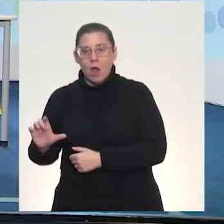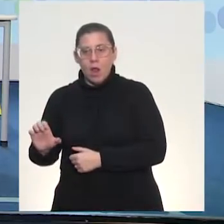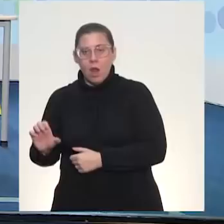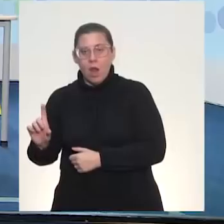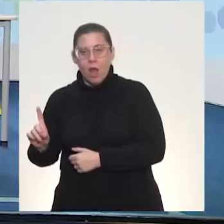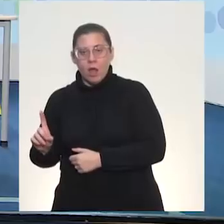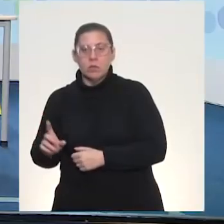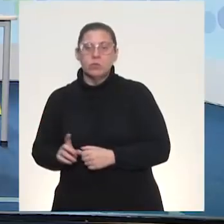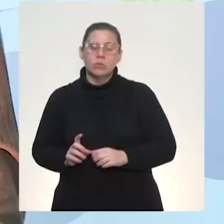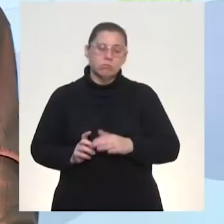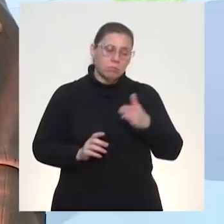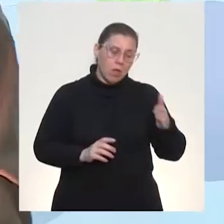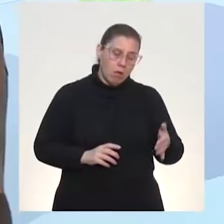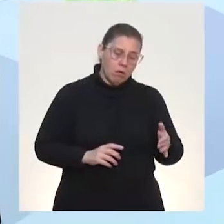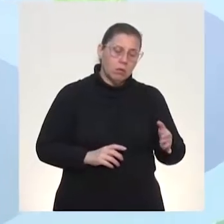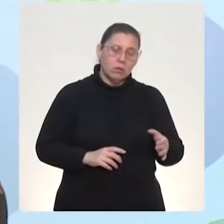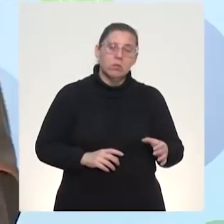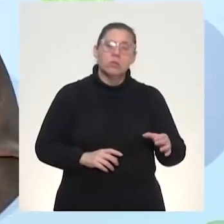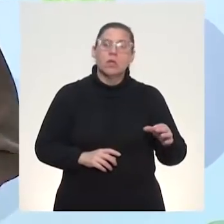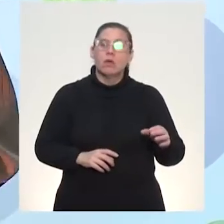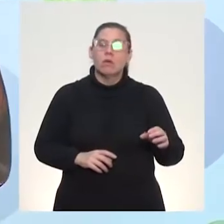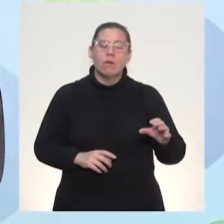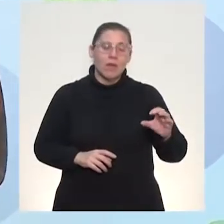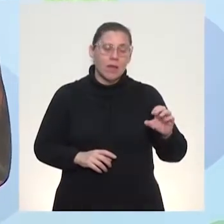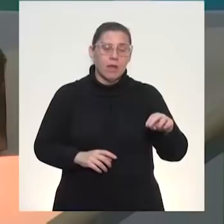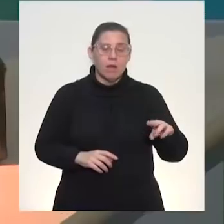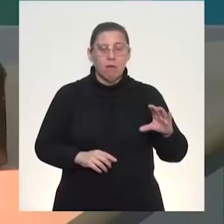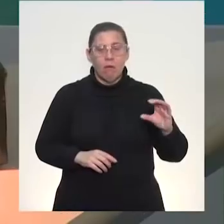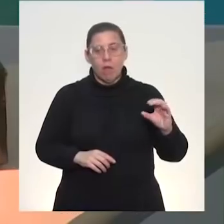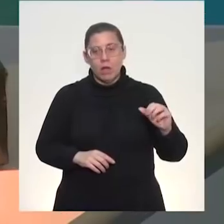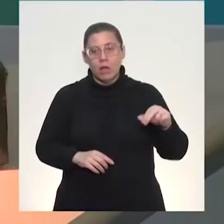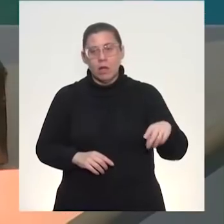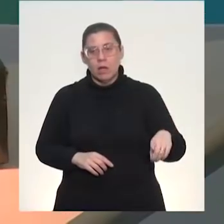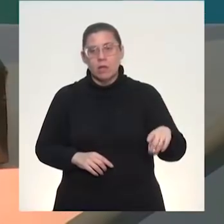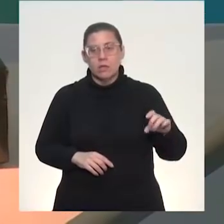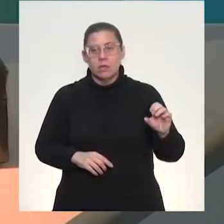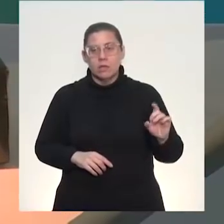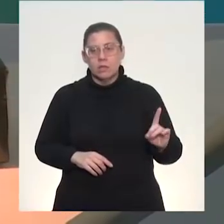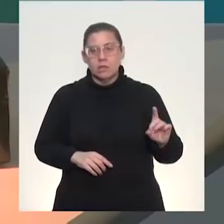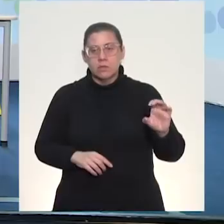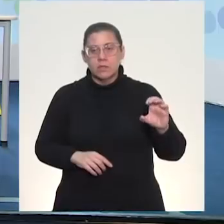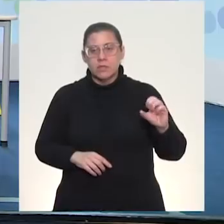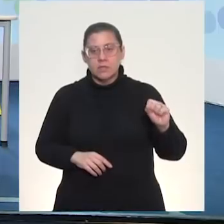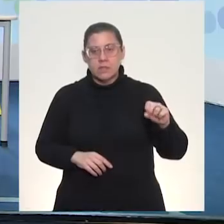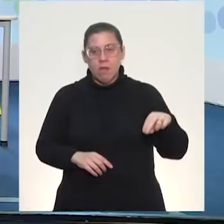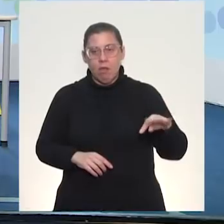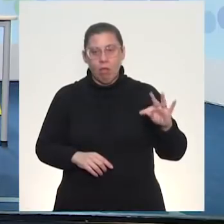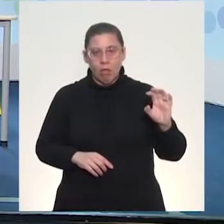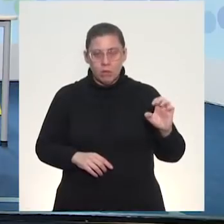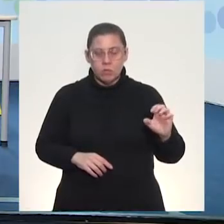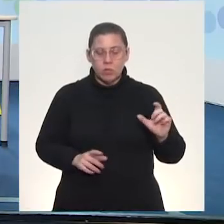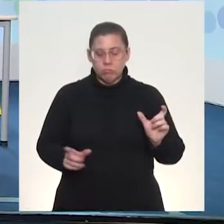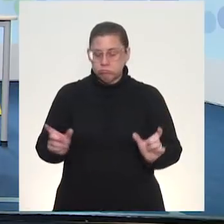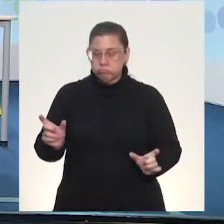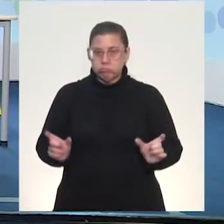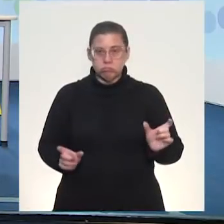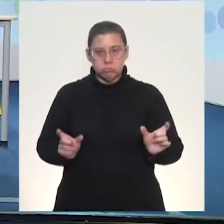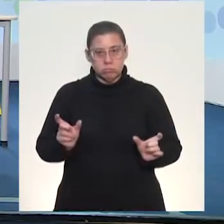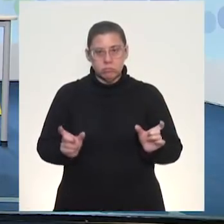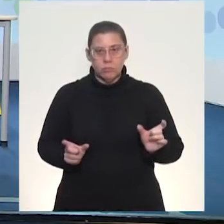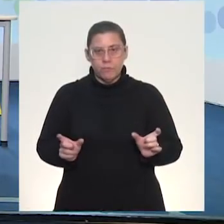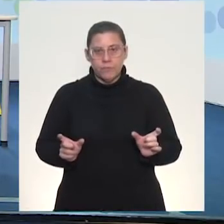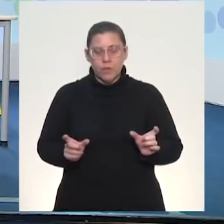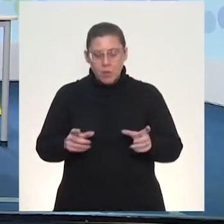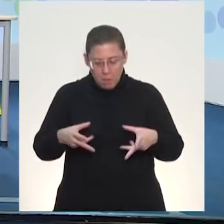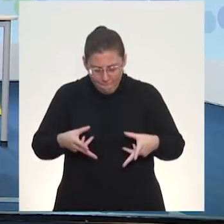Bom, a gente tem aqui as duas lâmpadas, né? E aí eu vou mostrar a temperatura na superfície aqui. Além da gente poder observar a temperatura no